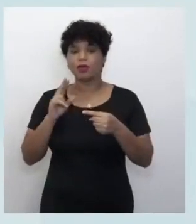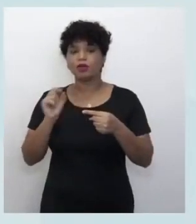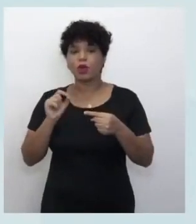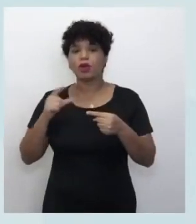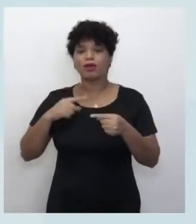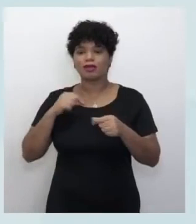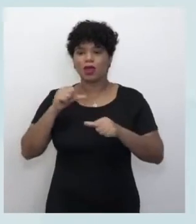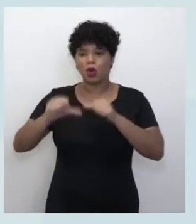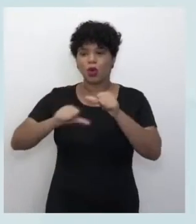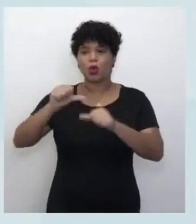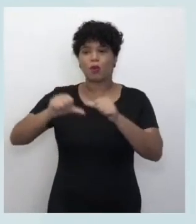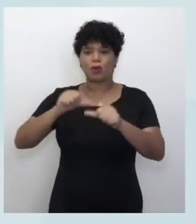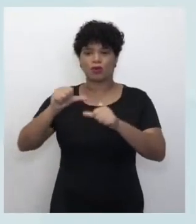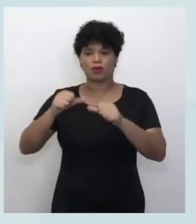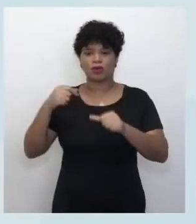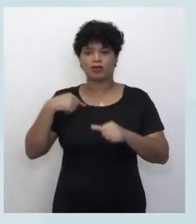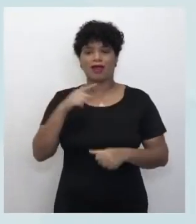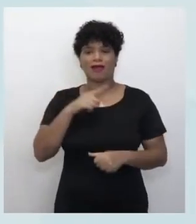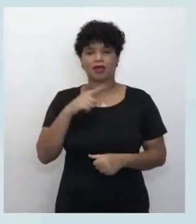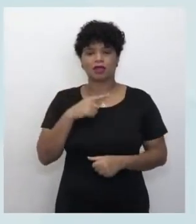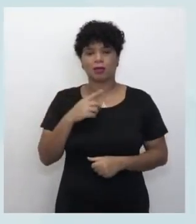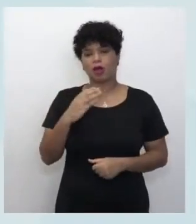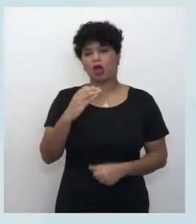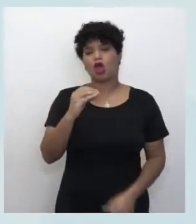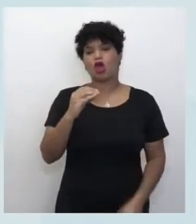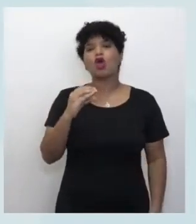química. Portanto, se eu tenho o cobre...